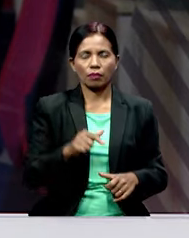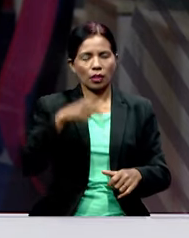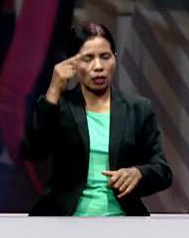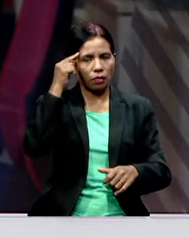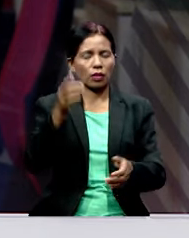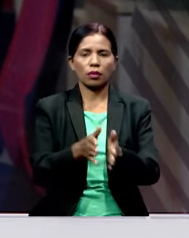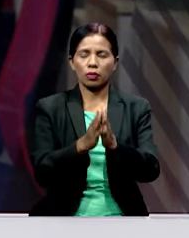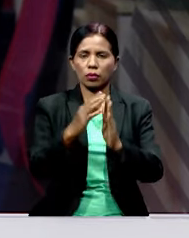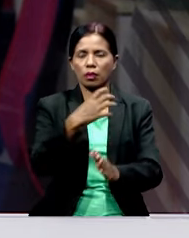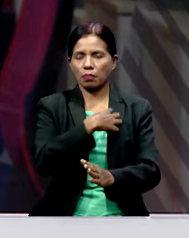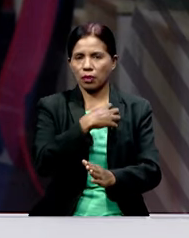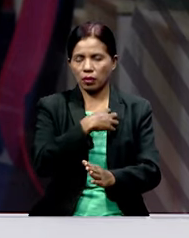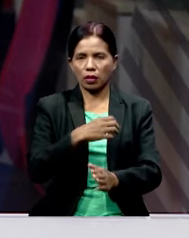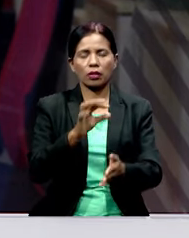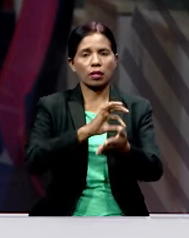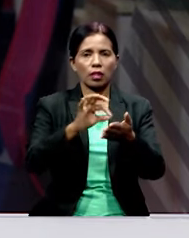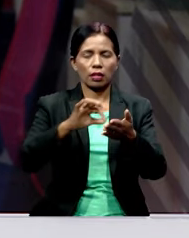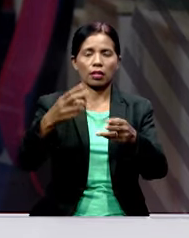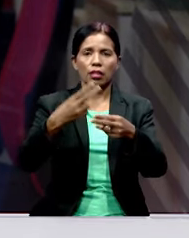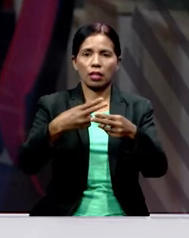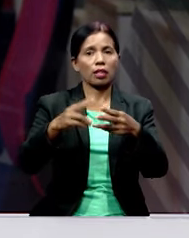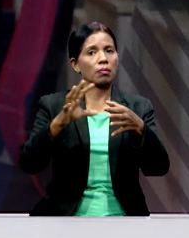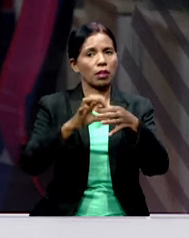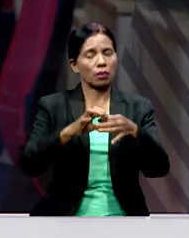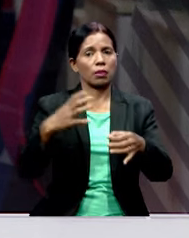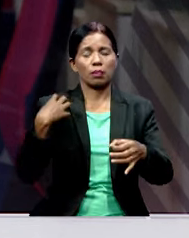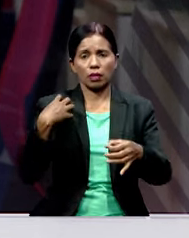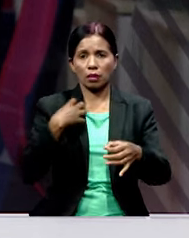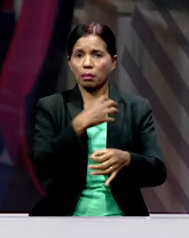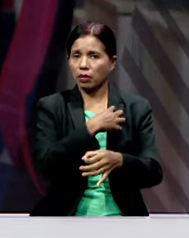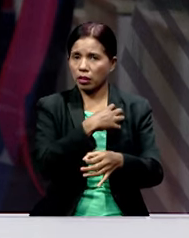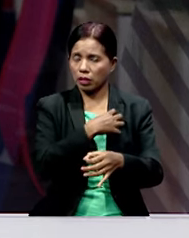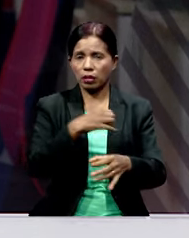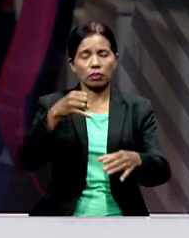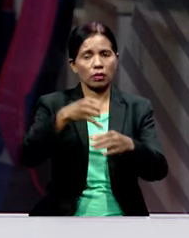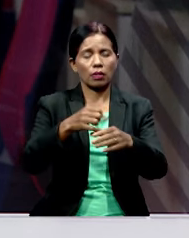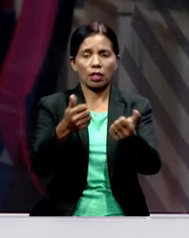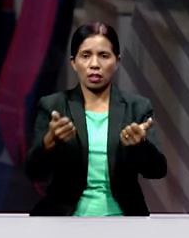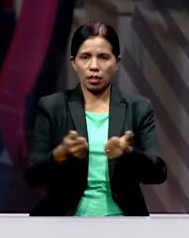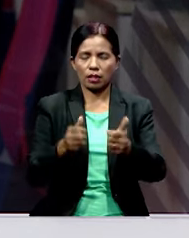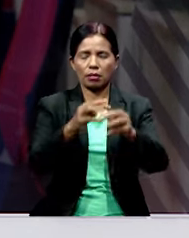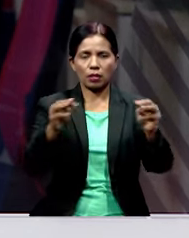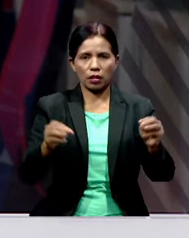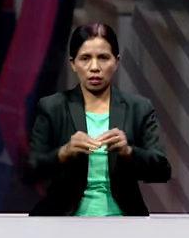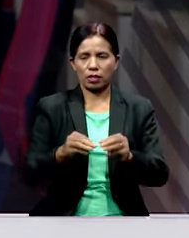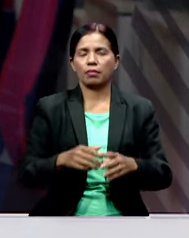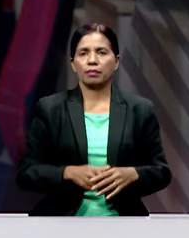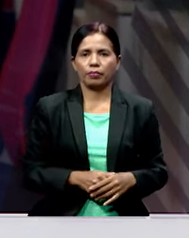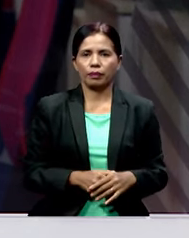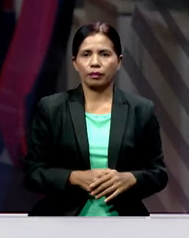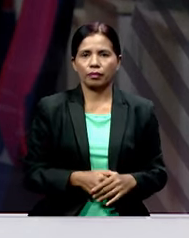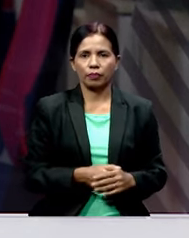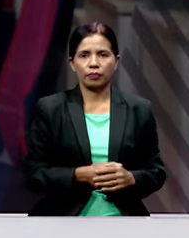Temos Oana Penitelli, atualista, membro polícia na Benvolve e a arte marcial no arte ritual.